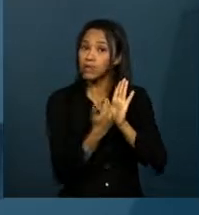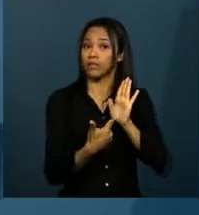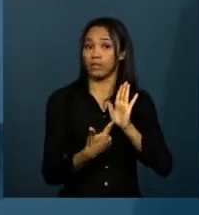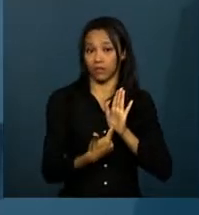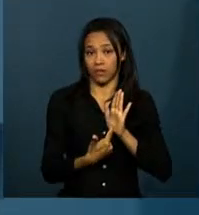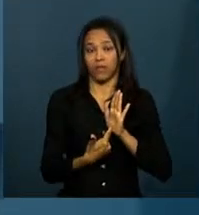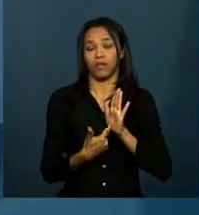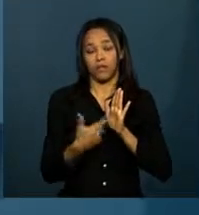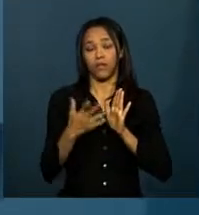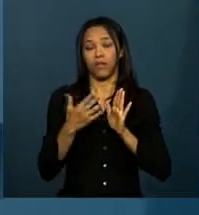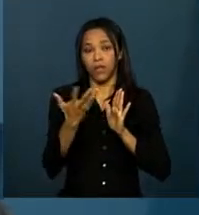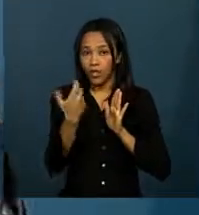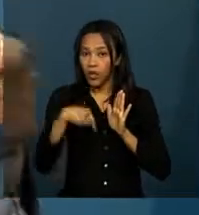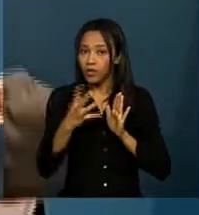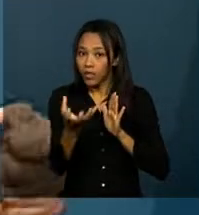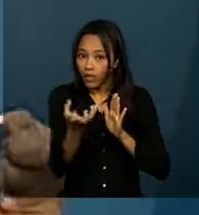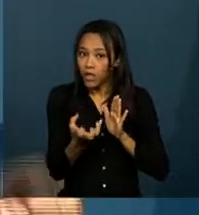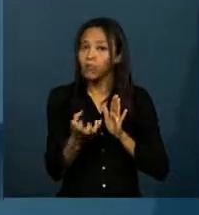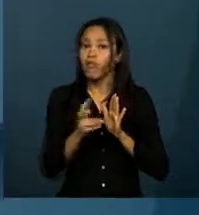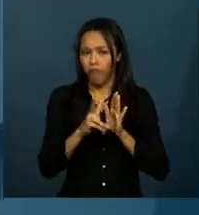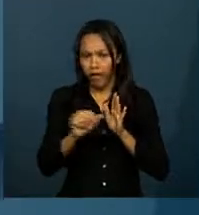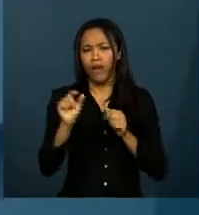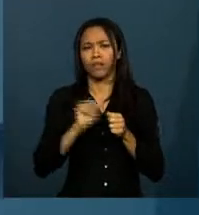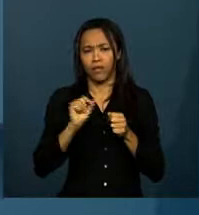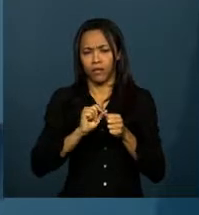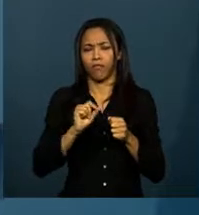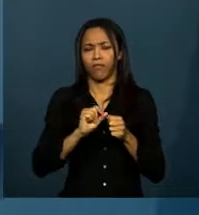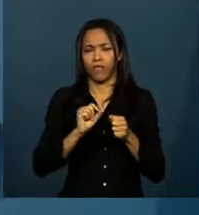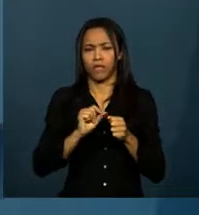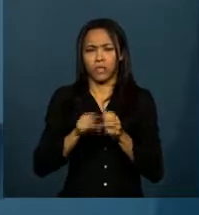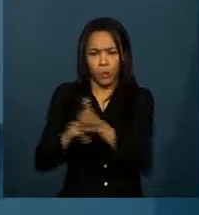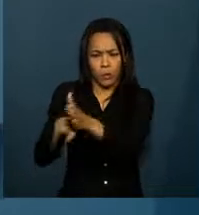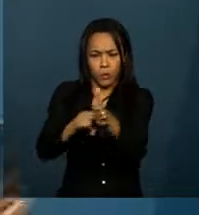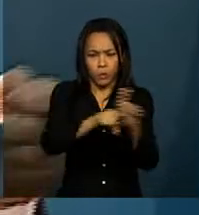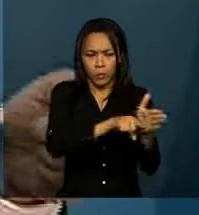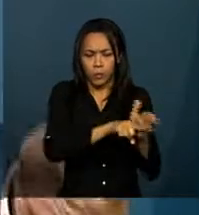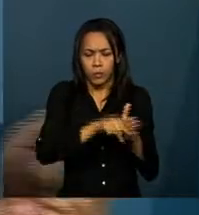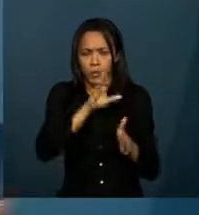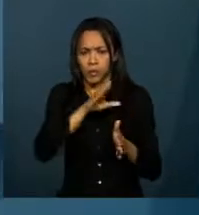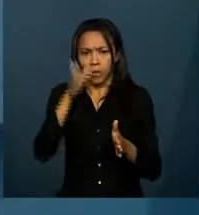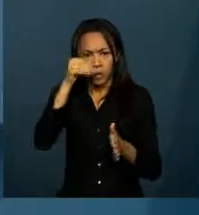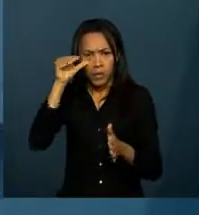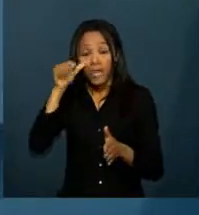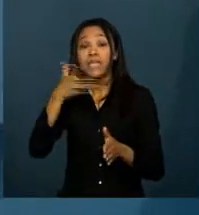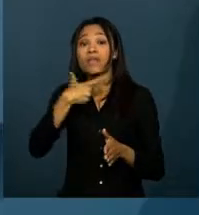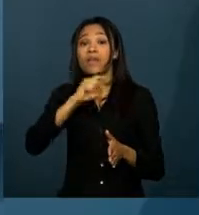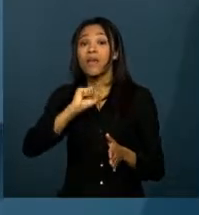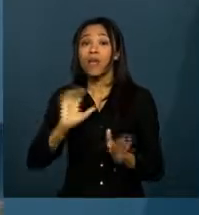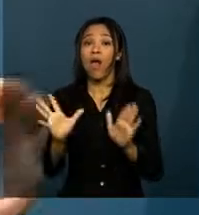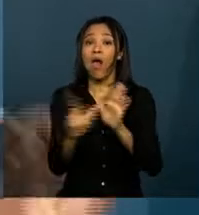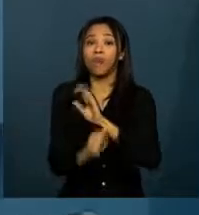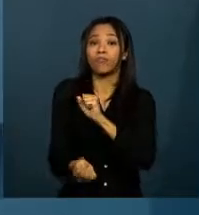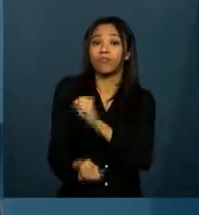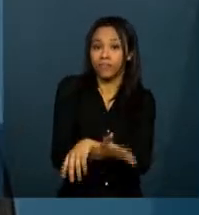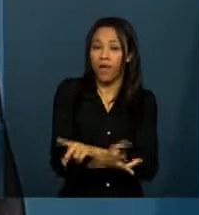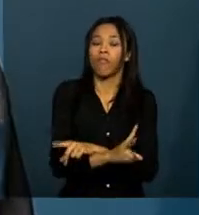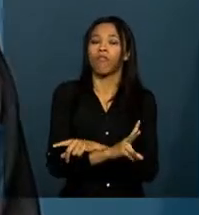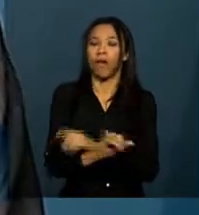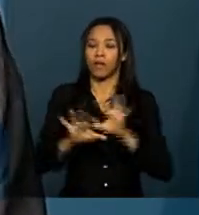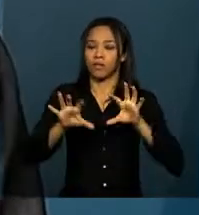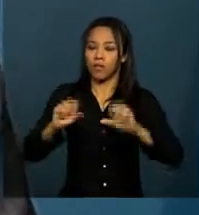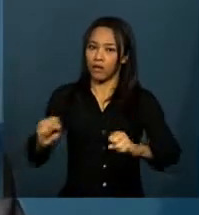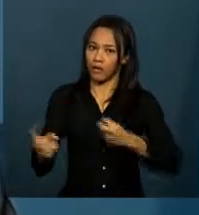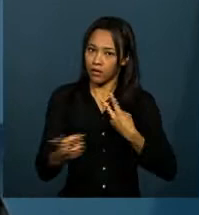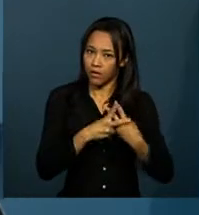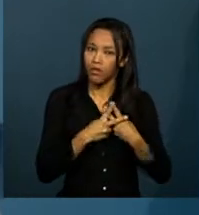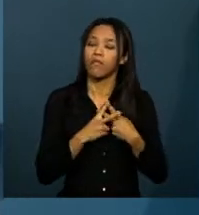e é o que está sendo feito. Haverá uma investigação dura, os que praticaram atos ilícitos, evidentemente, sofrerão as devidas consequências.